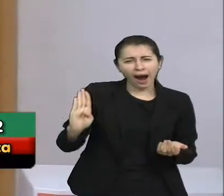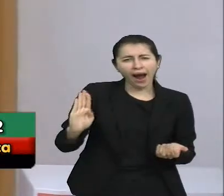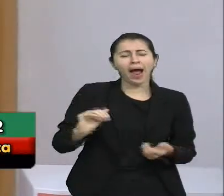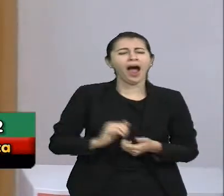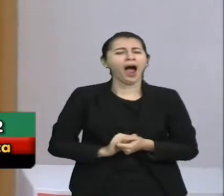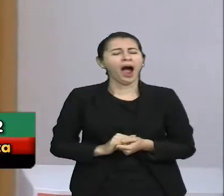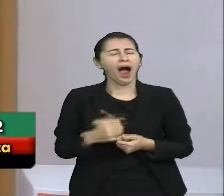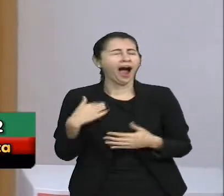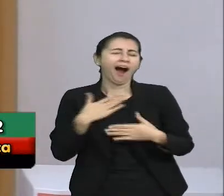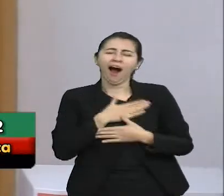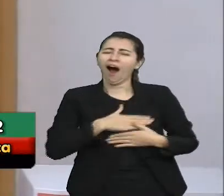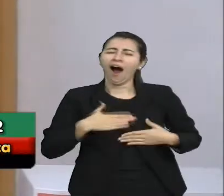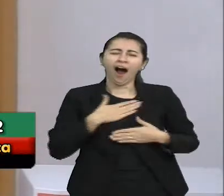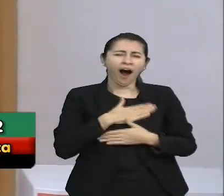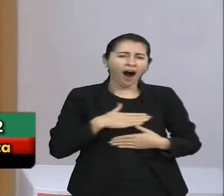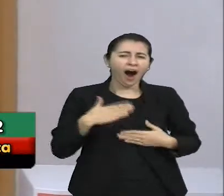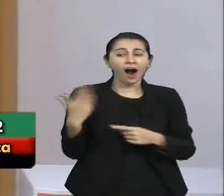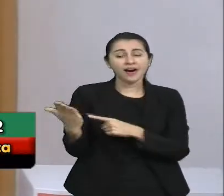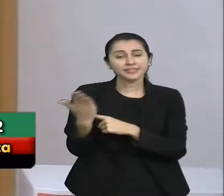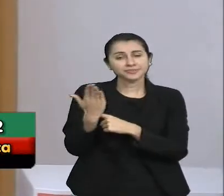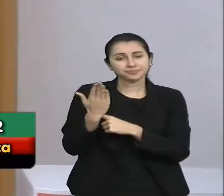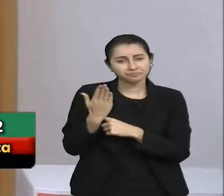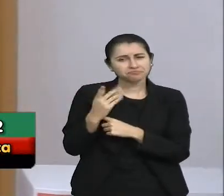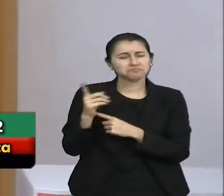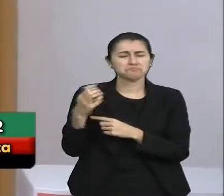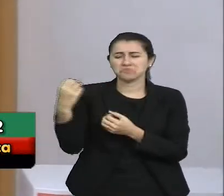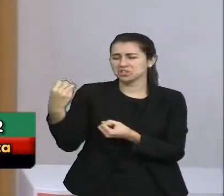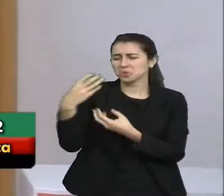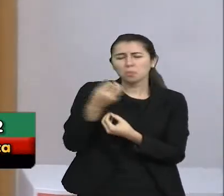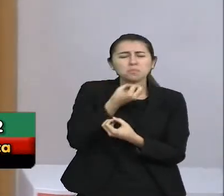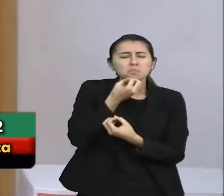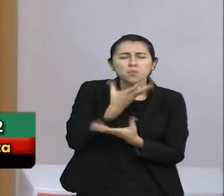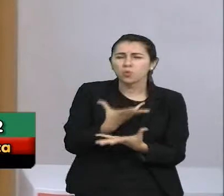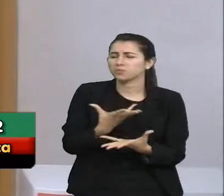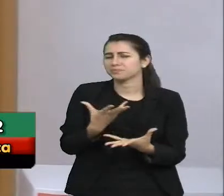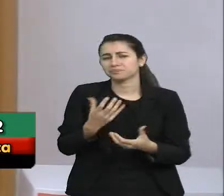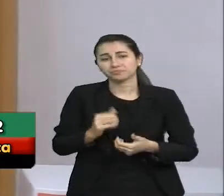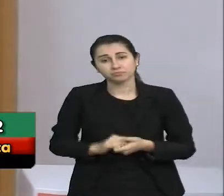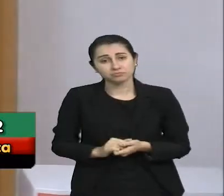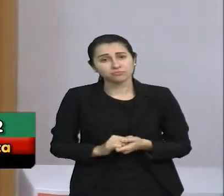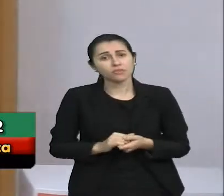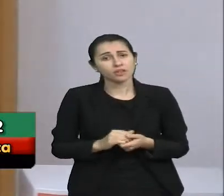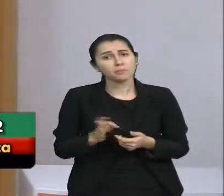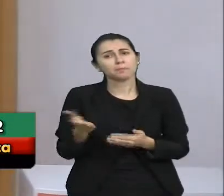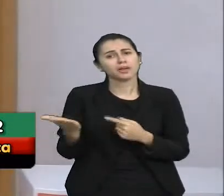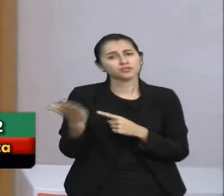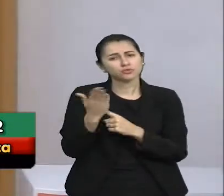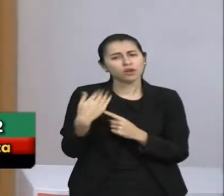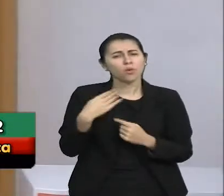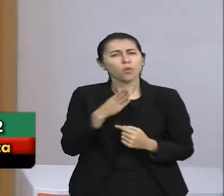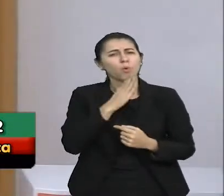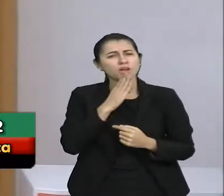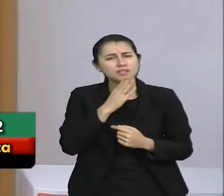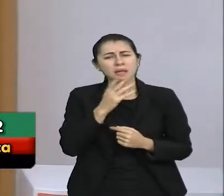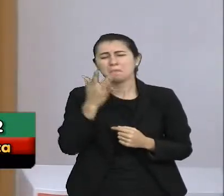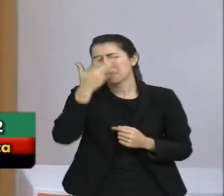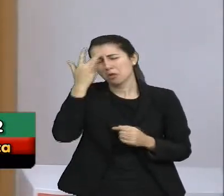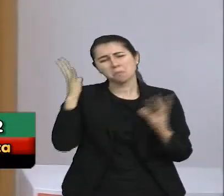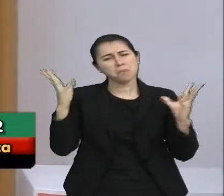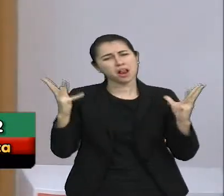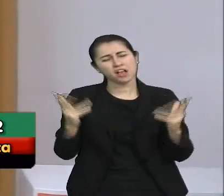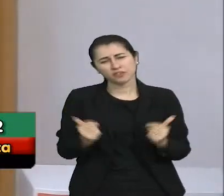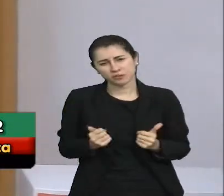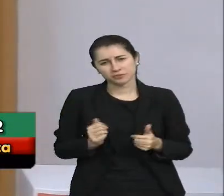integrá-la ativamente por um grande período, que foi uma tremenda escola para mim e que me fez conhecer tantas pessoas maravilhosas, é o